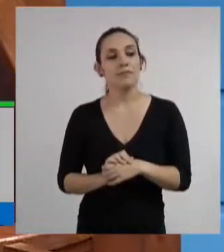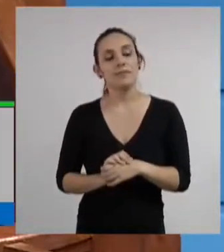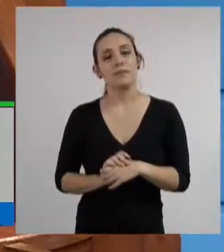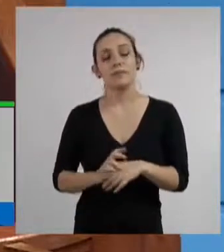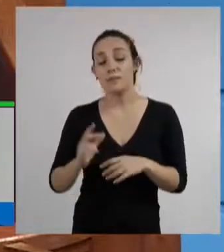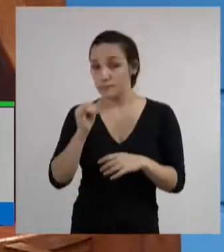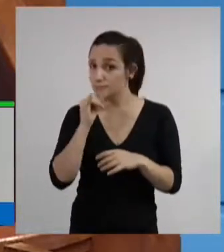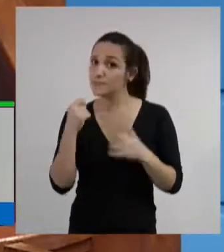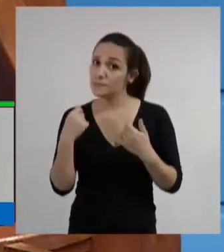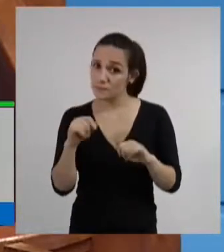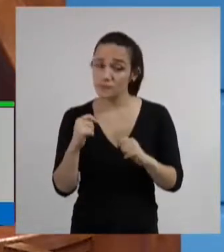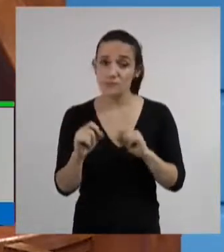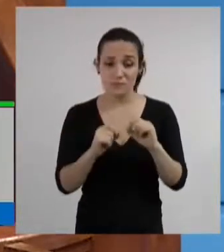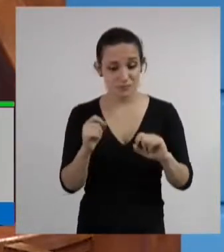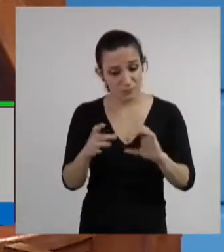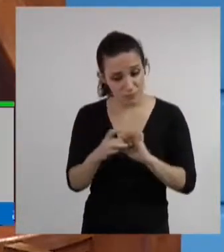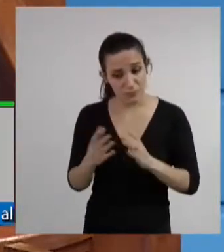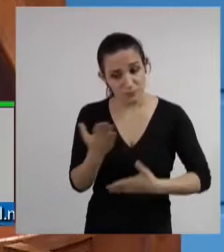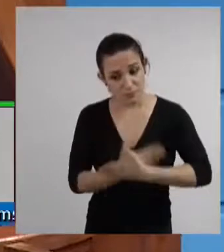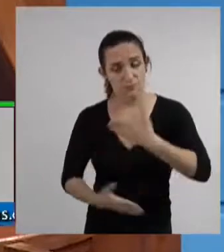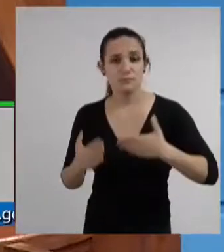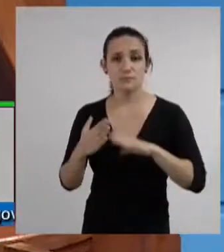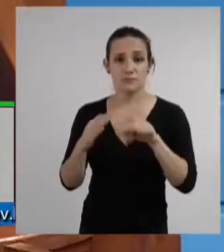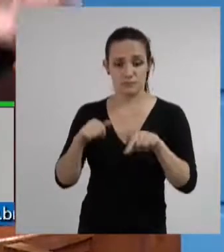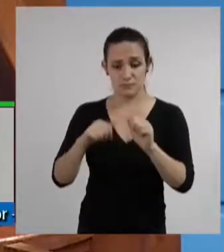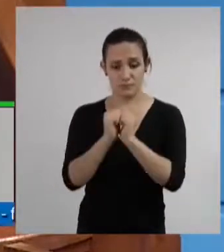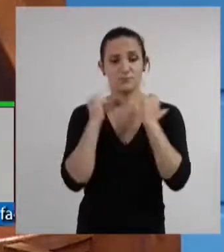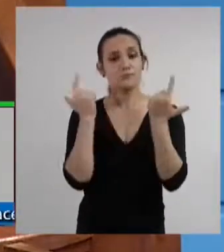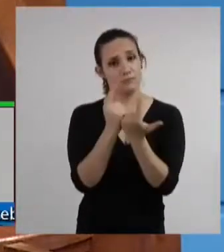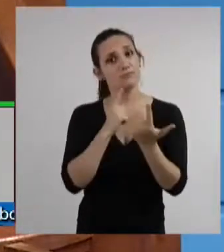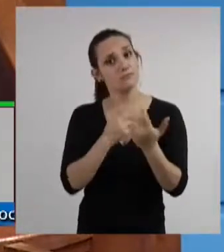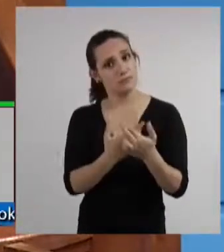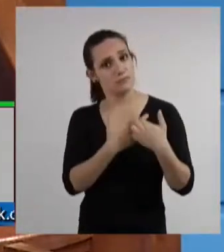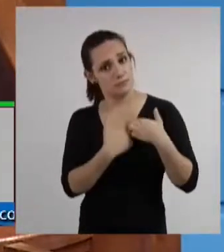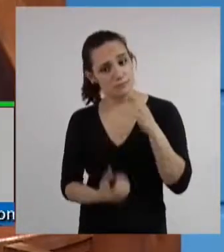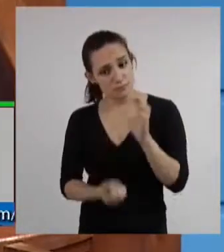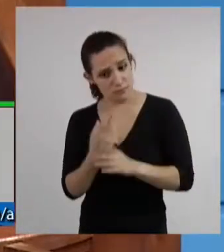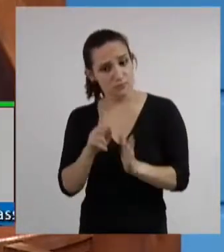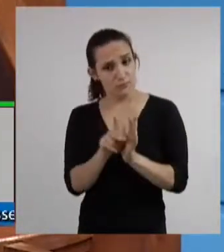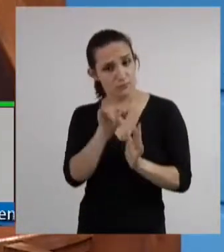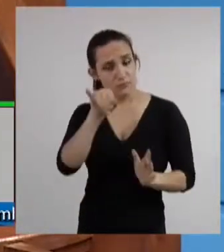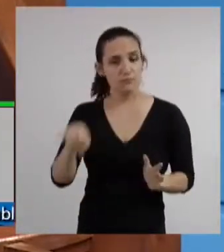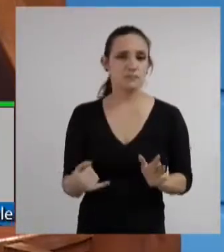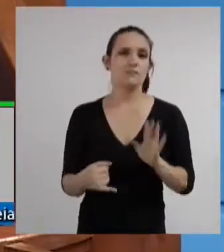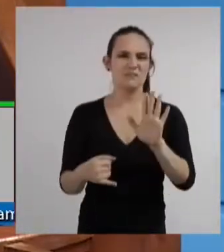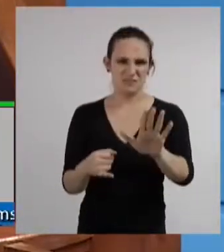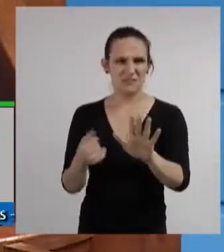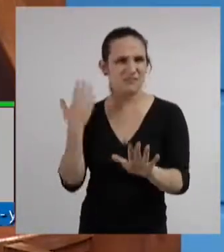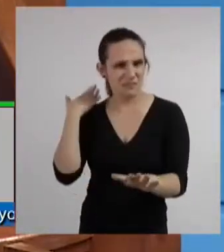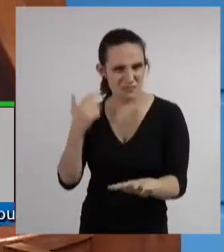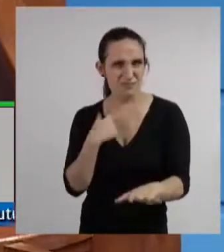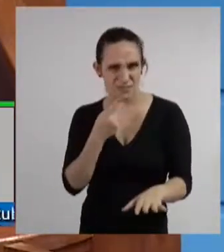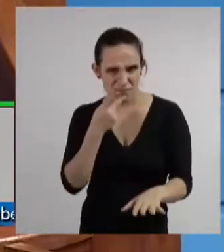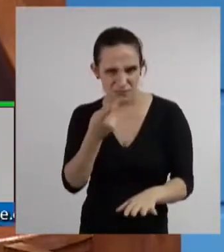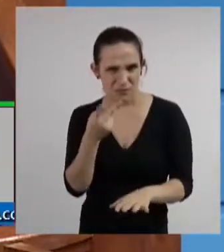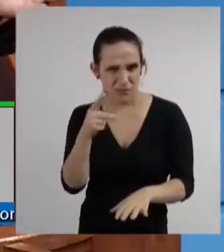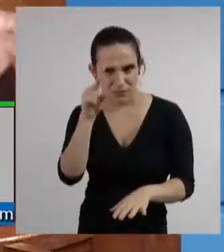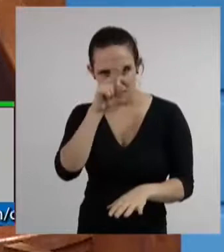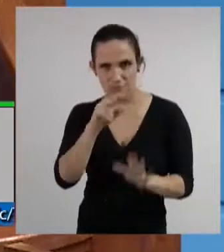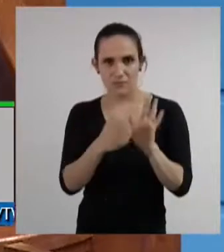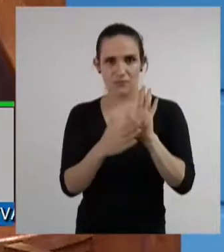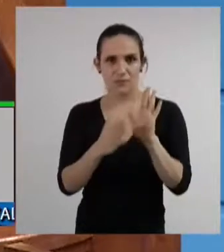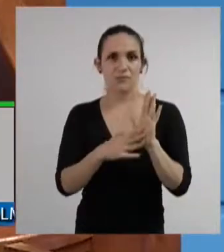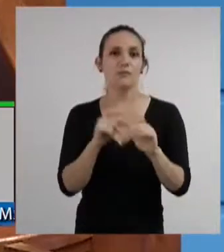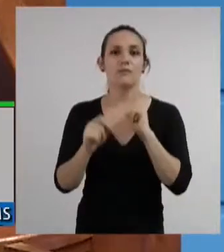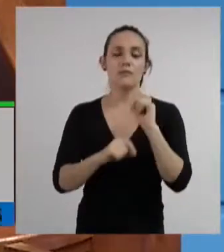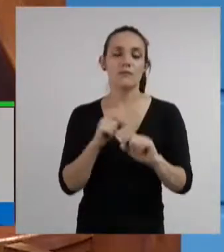global. Então, essa casa tem essa responsabilidade. Quando aqui eu propus dessa casa aqui, e aí